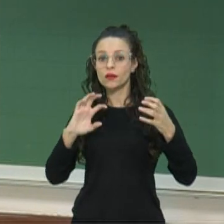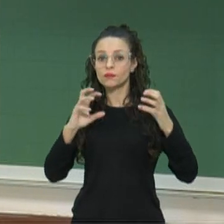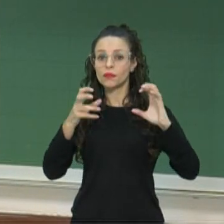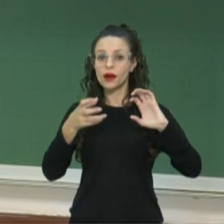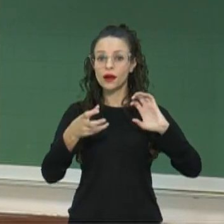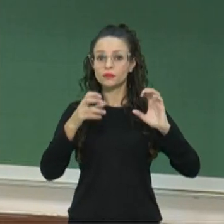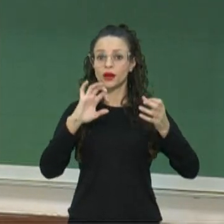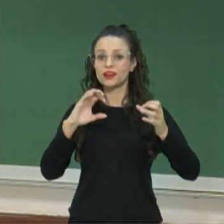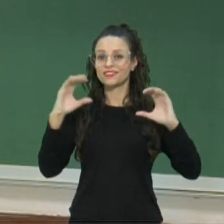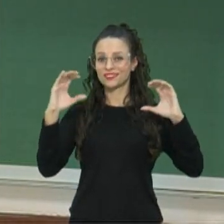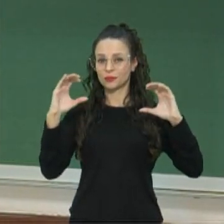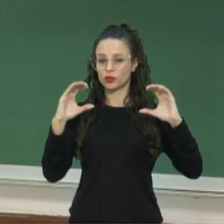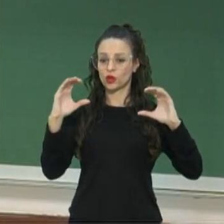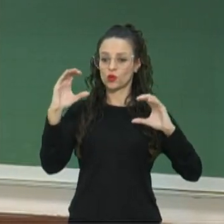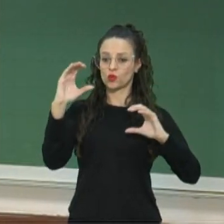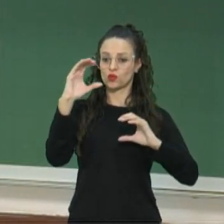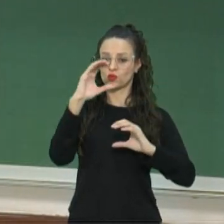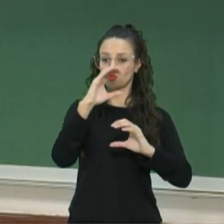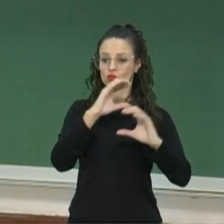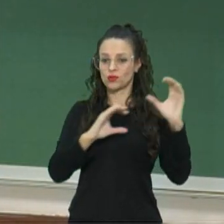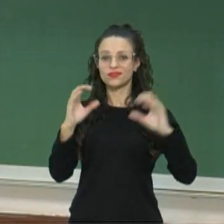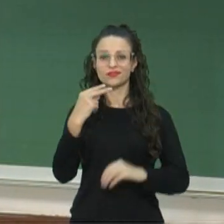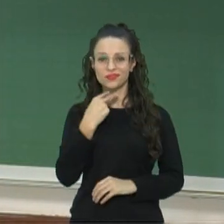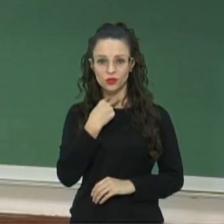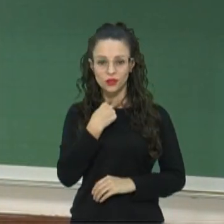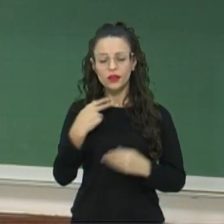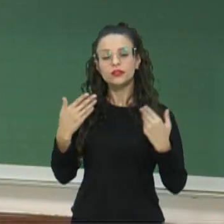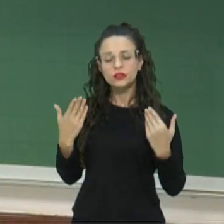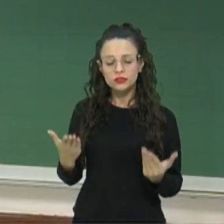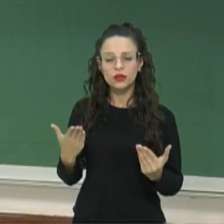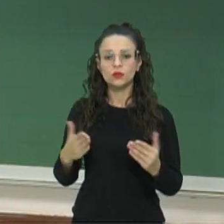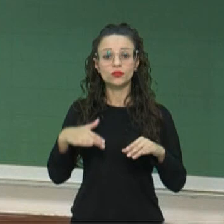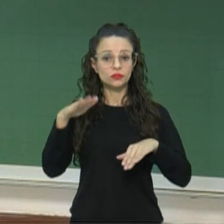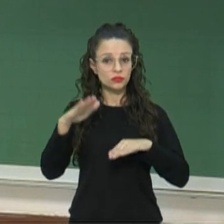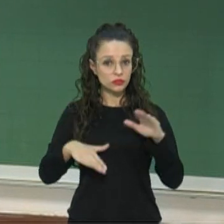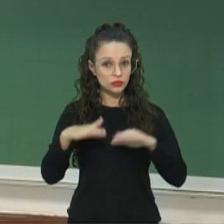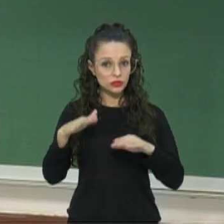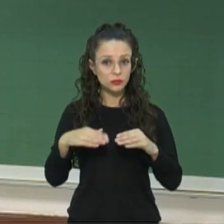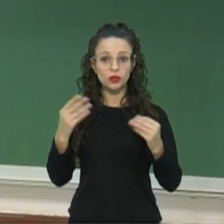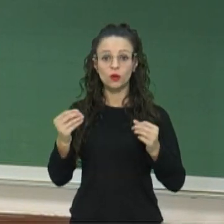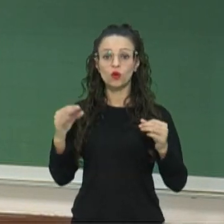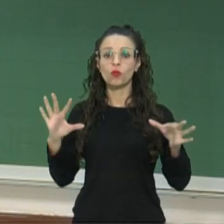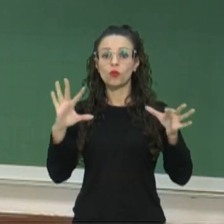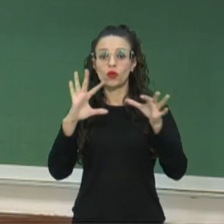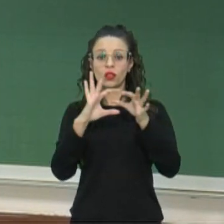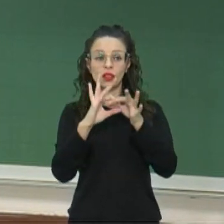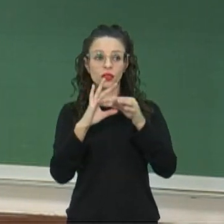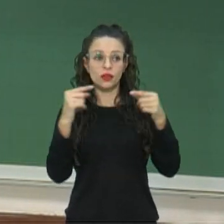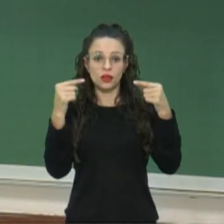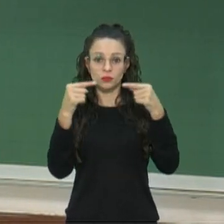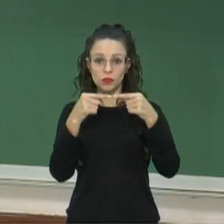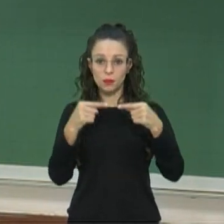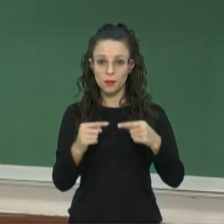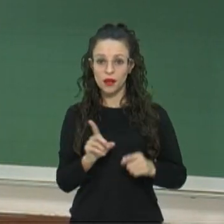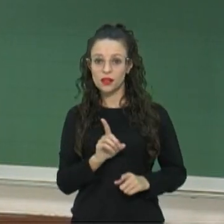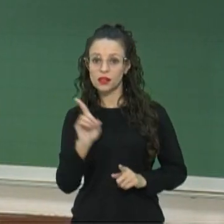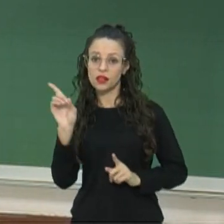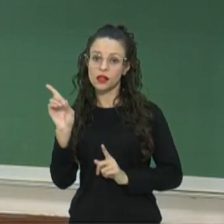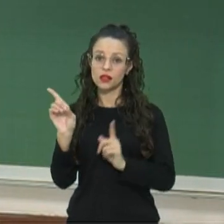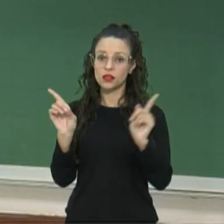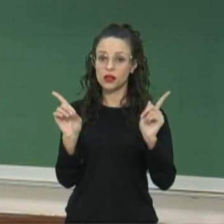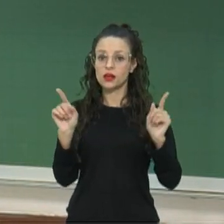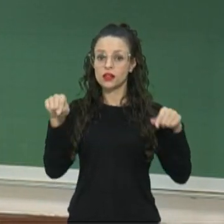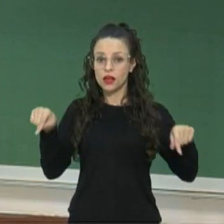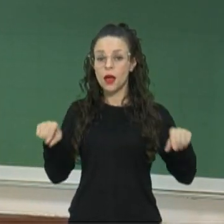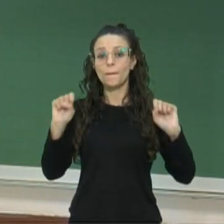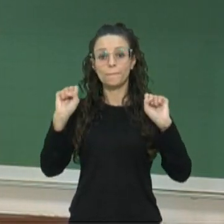rotação, certo? Então, dependendo os meus ligantes, certo? Eu posso ter